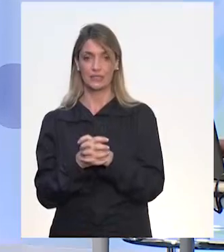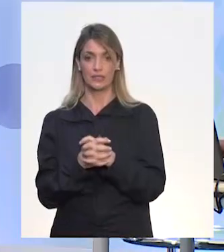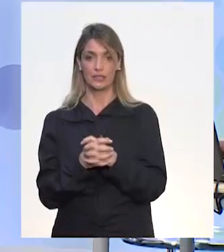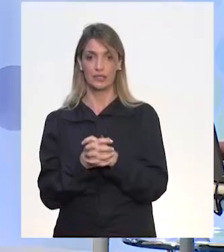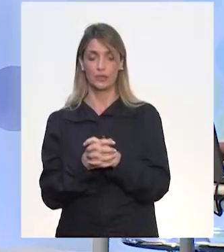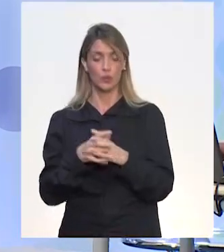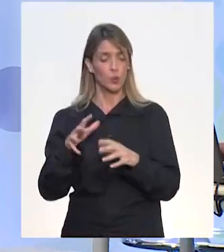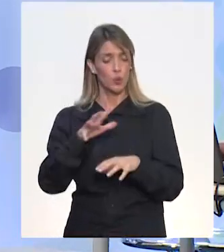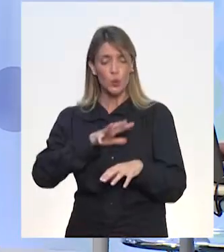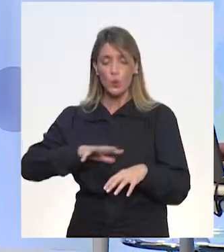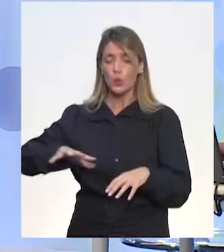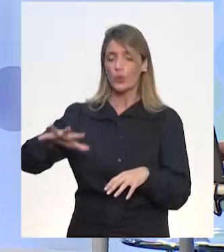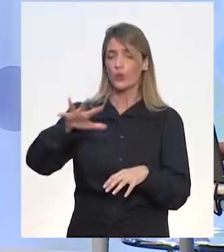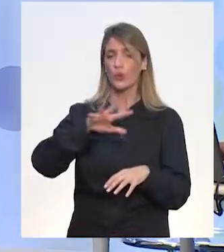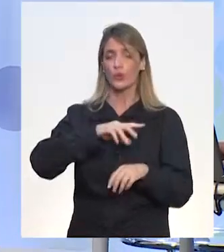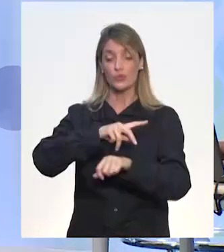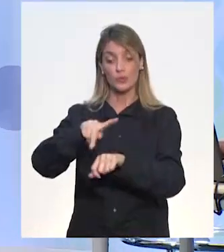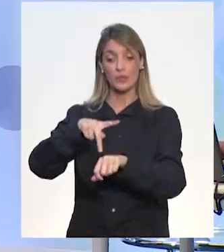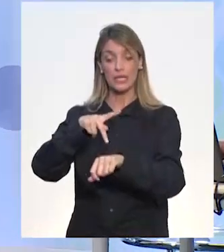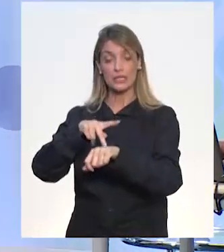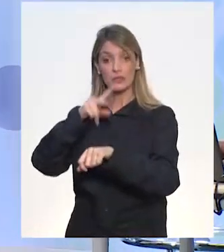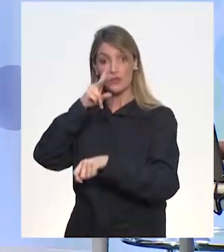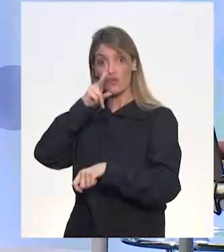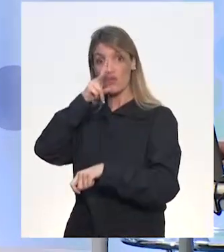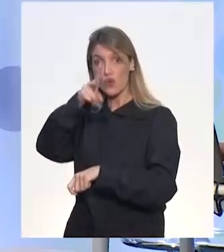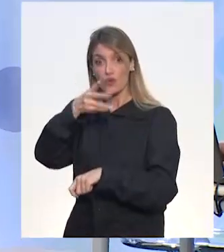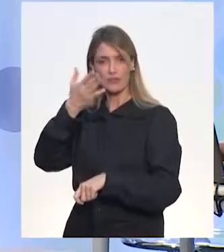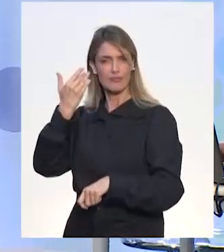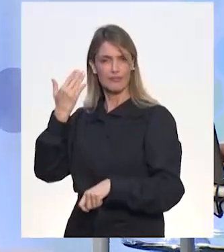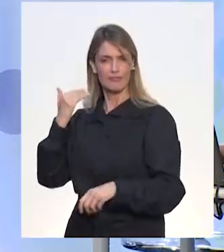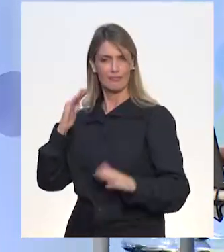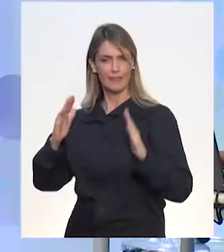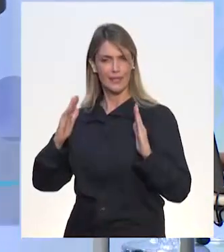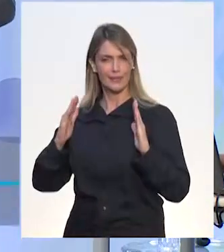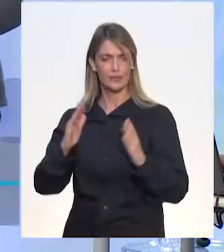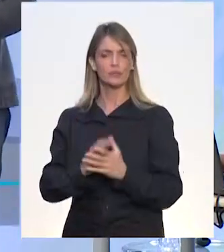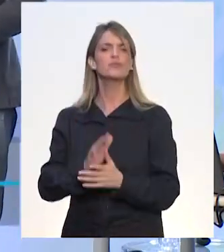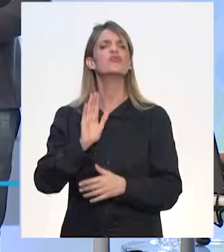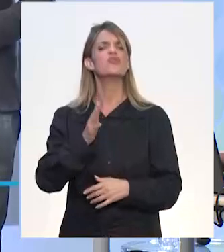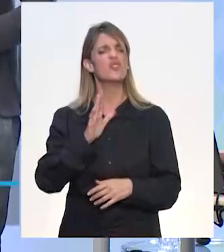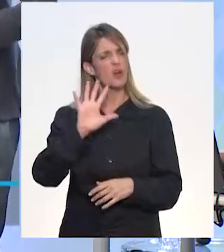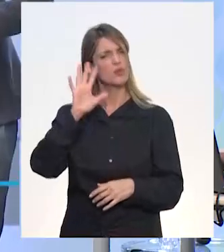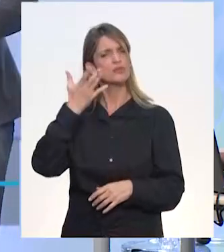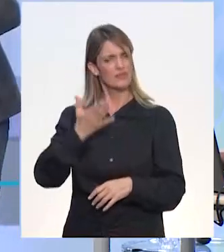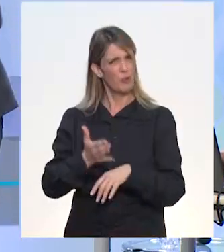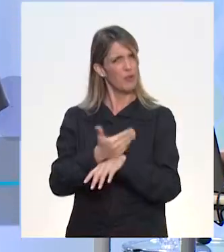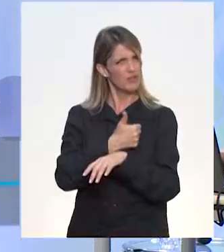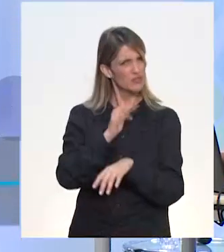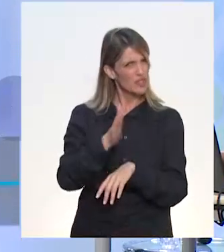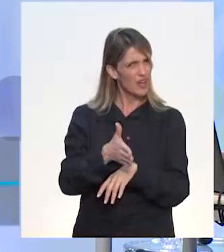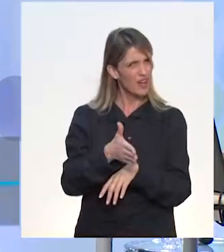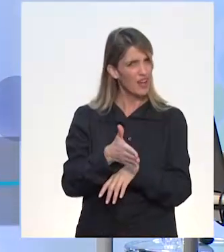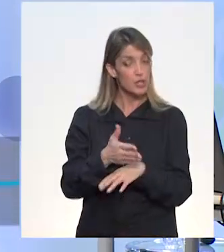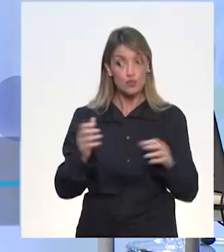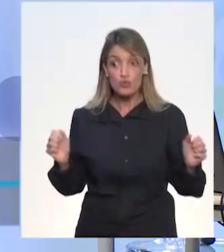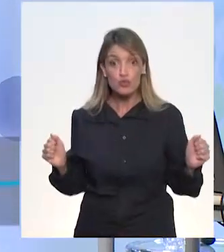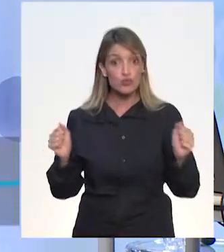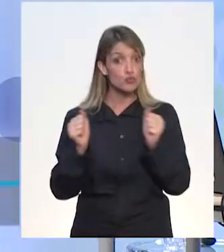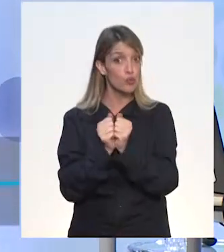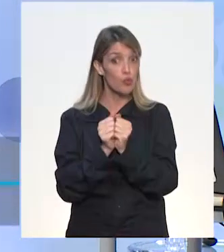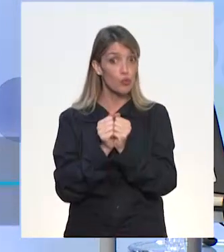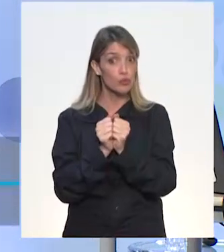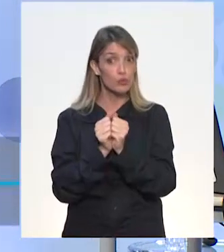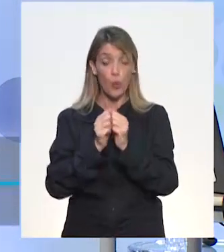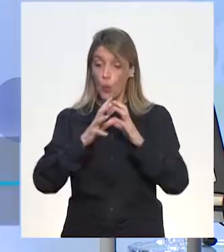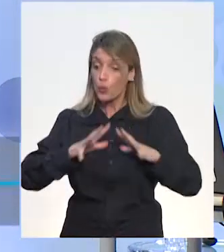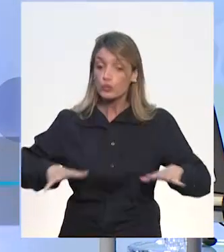todas as grandes potências da época. Ah, mas isso já tinha acontecido antes, professor? Simultaneamente com todas